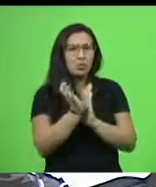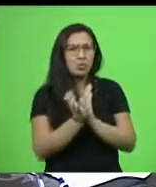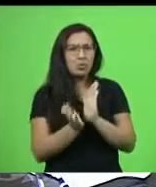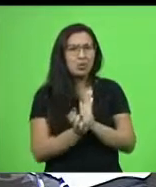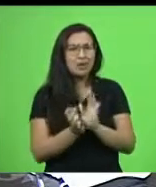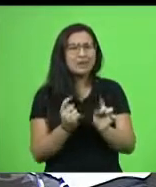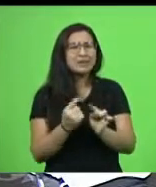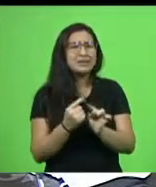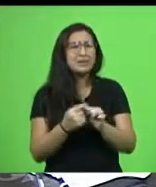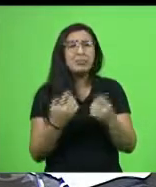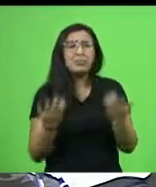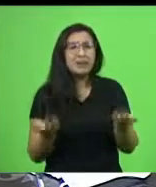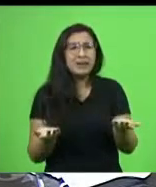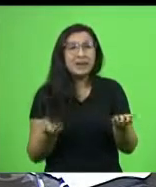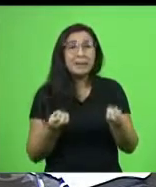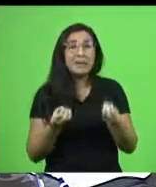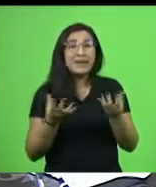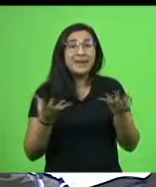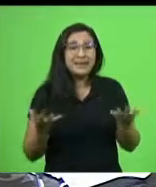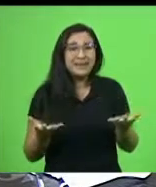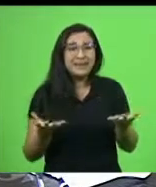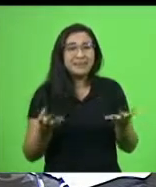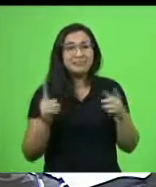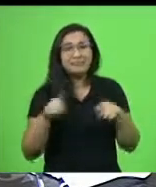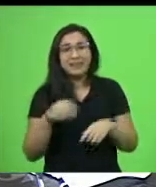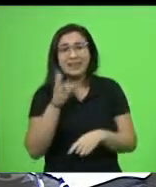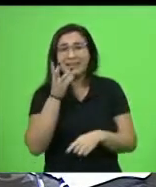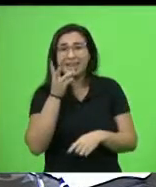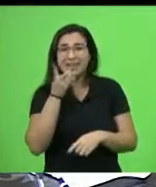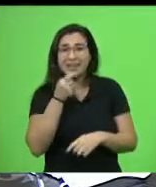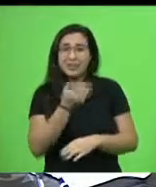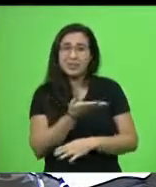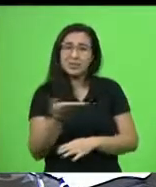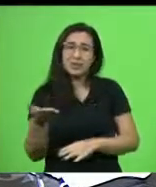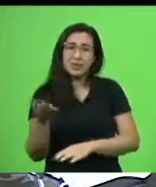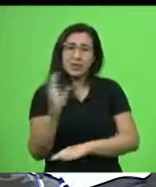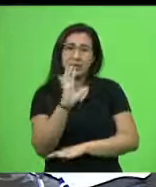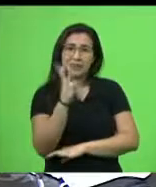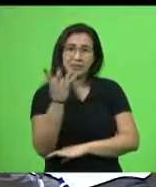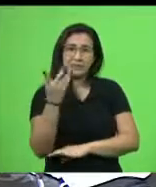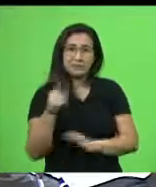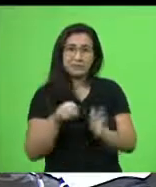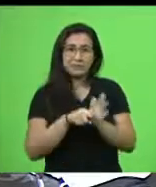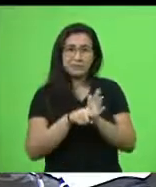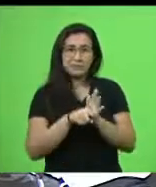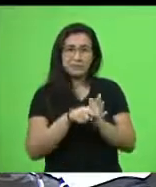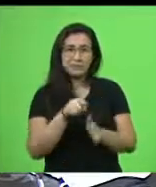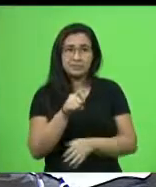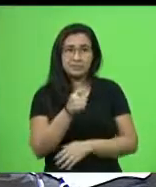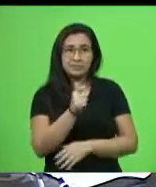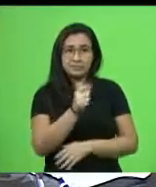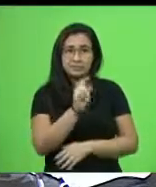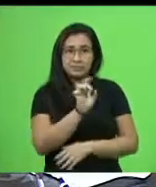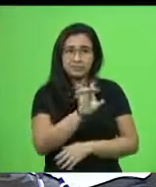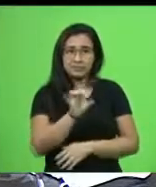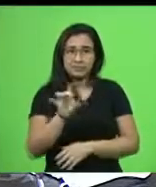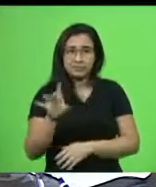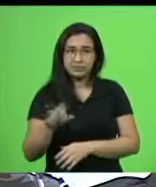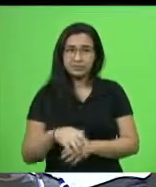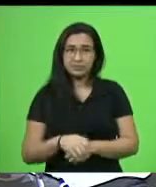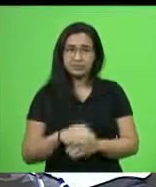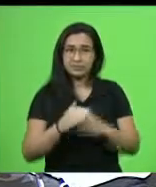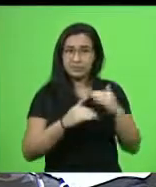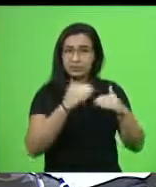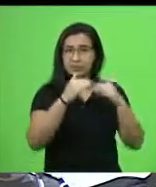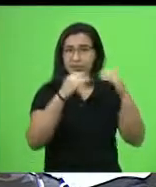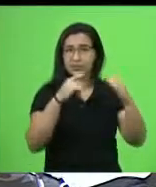que decausa tanta lentidão dos órgãos ambientais, que entrave nosso desenvolvimento.